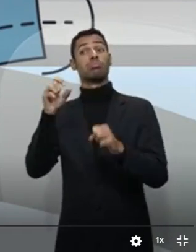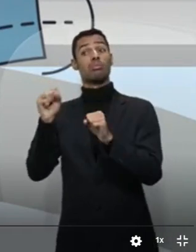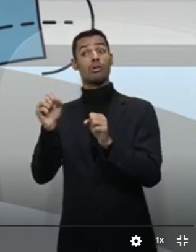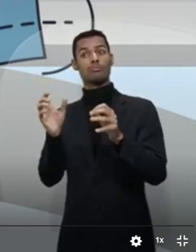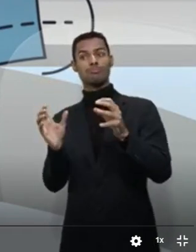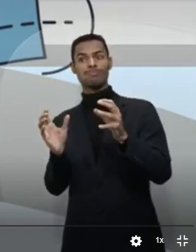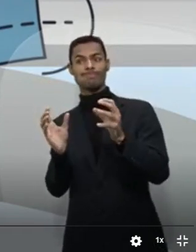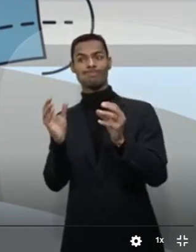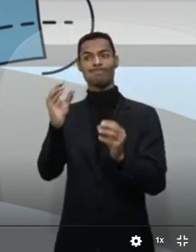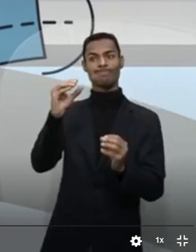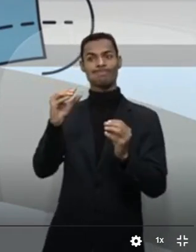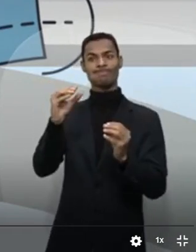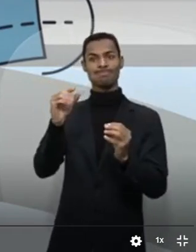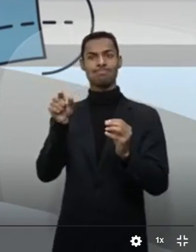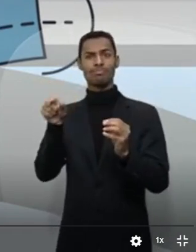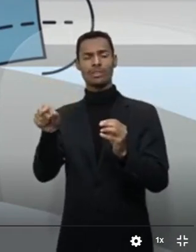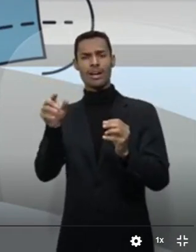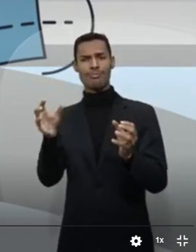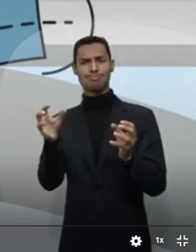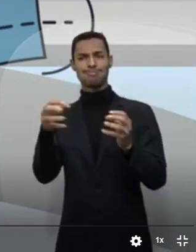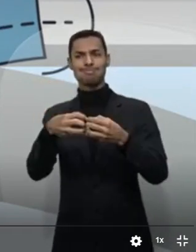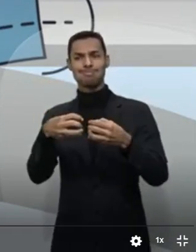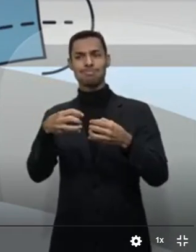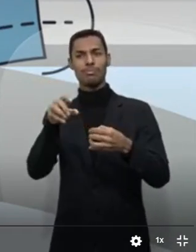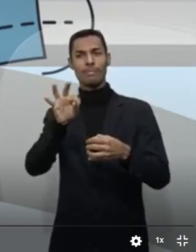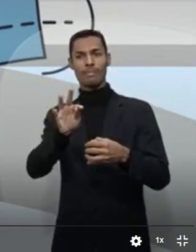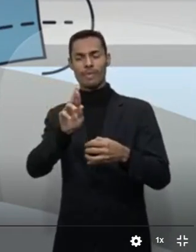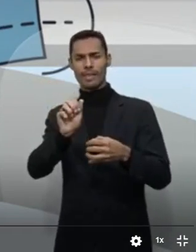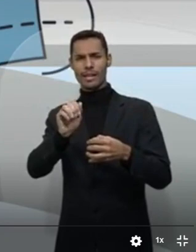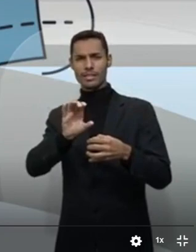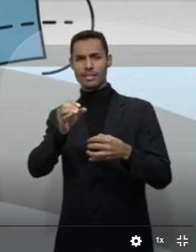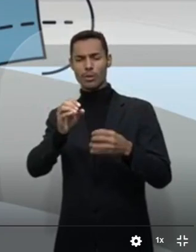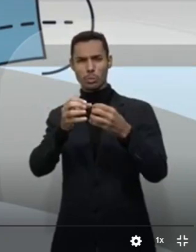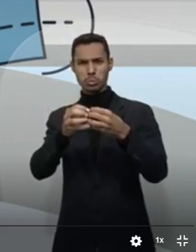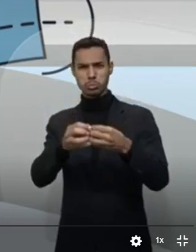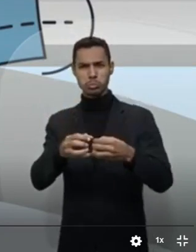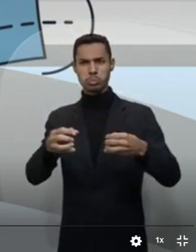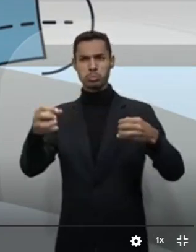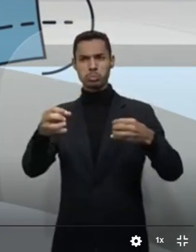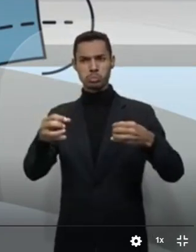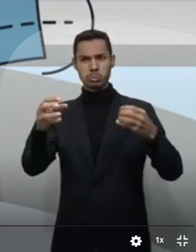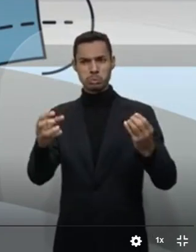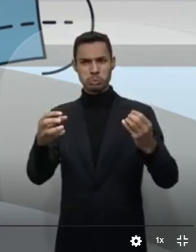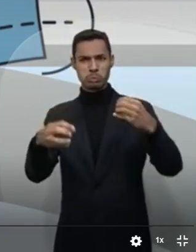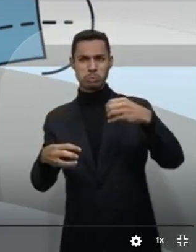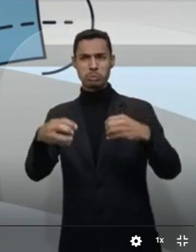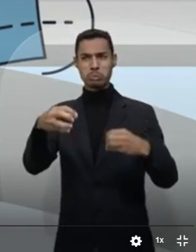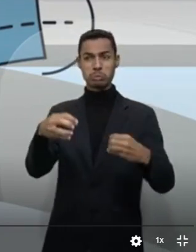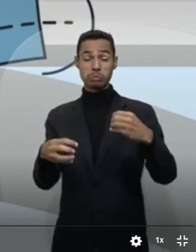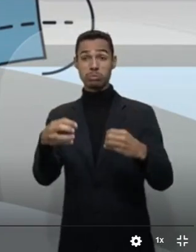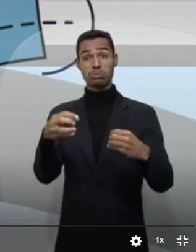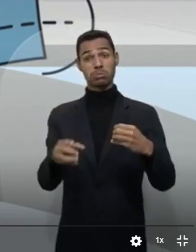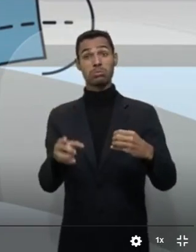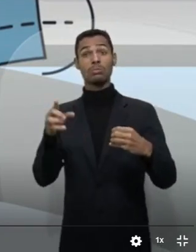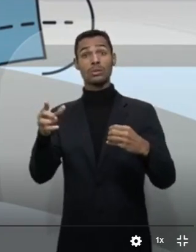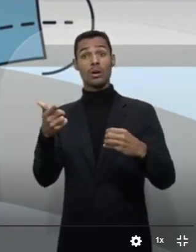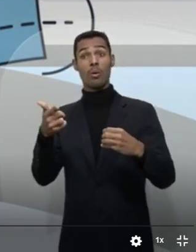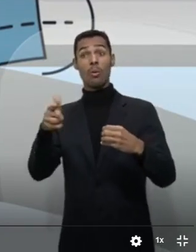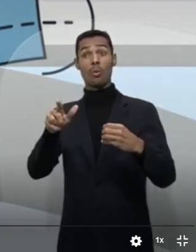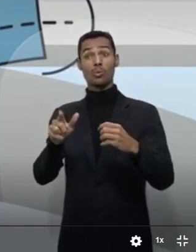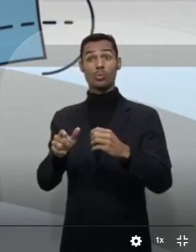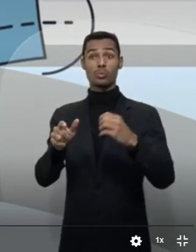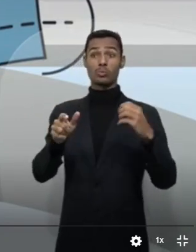um lado há o movimento de tração, que estica suas microestruturas internas, ao passo que do outro